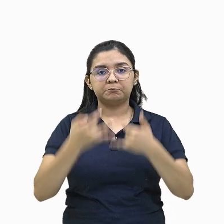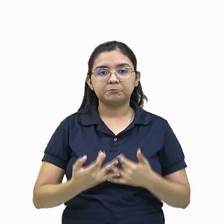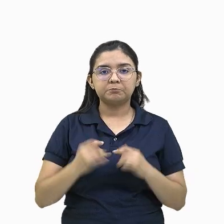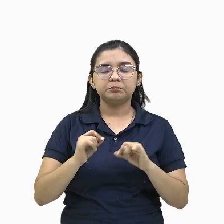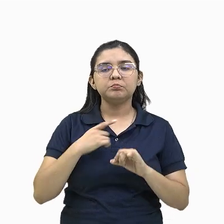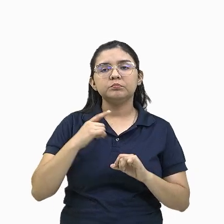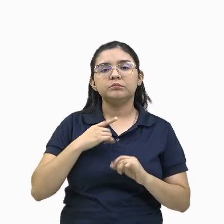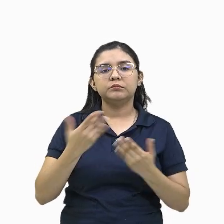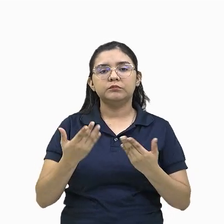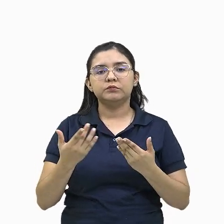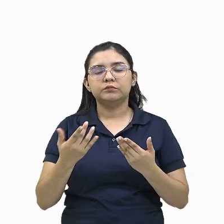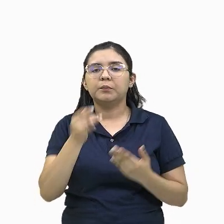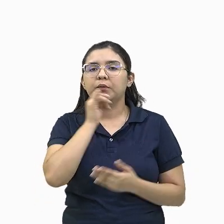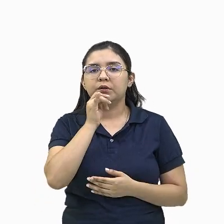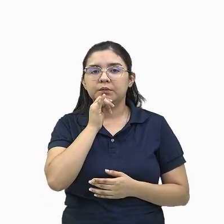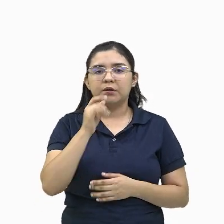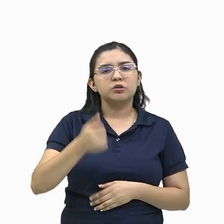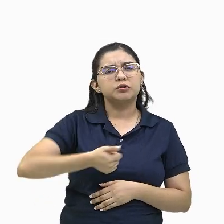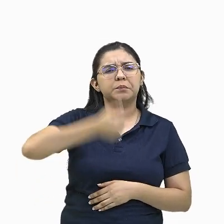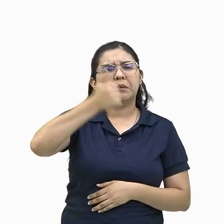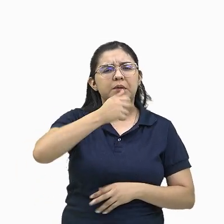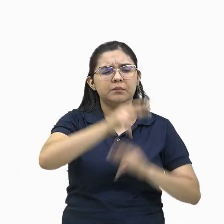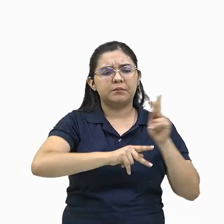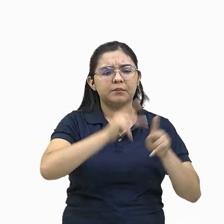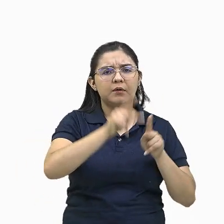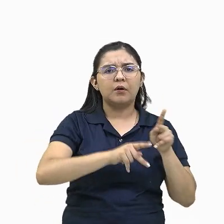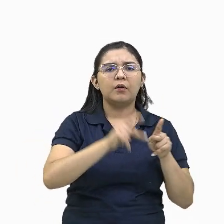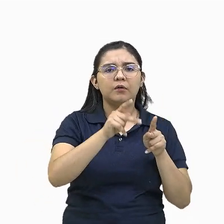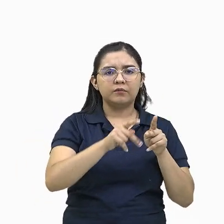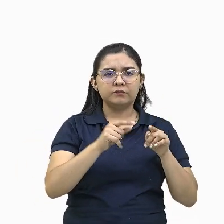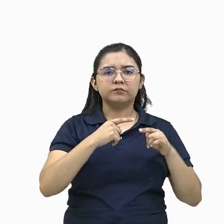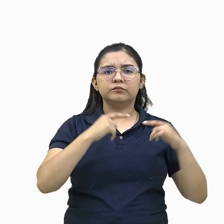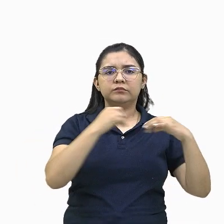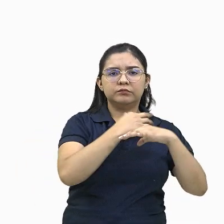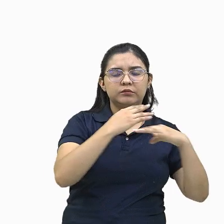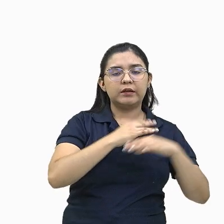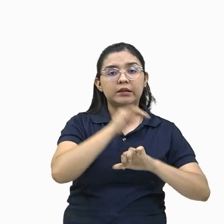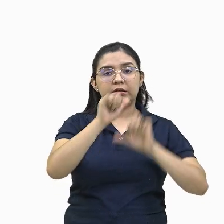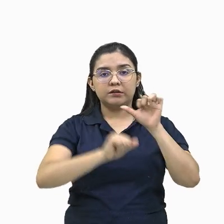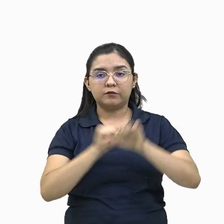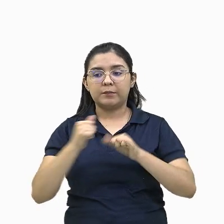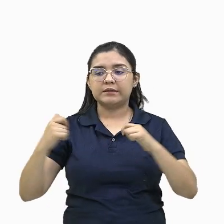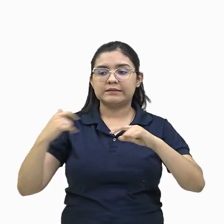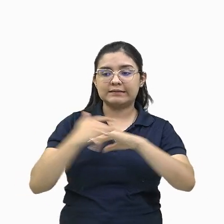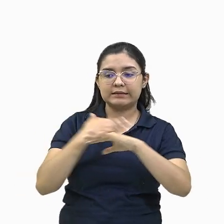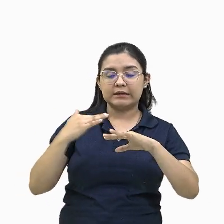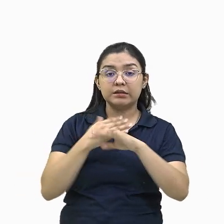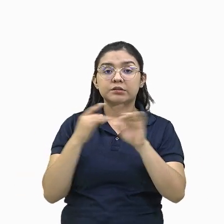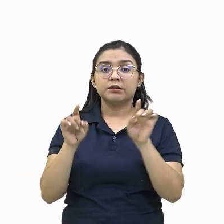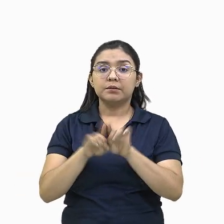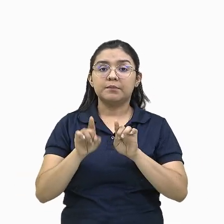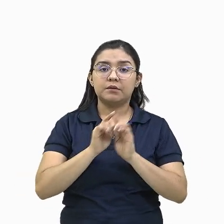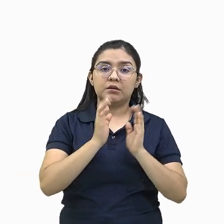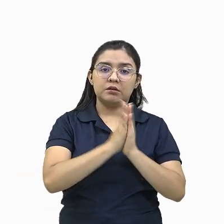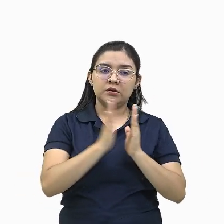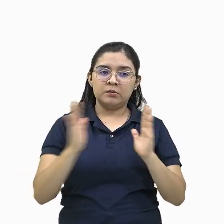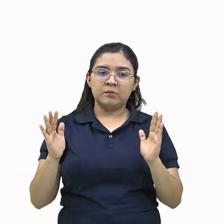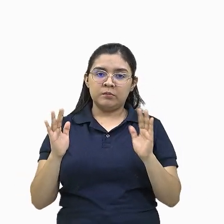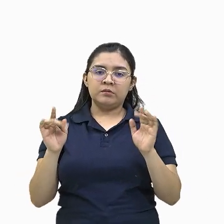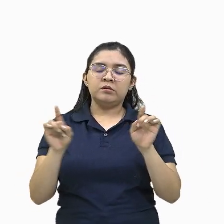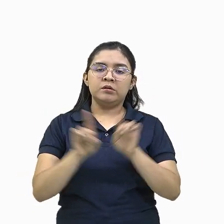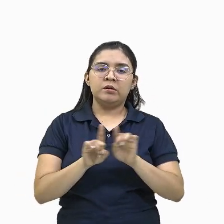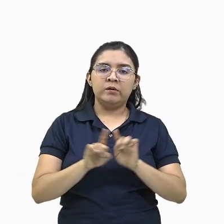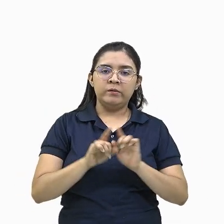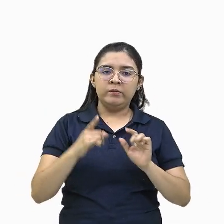tanto no micro, no sentido dos primeiros povoados, aldeamentos, até virar vilas e cidades, como também no processo mais macro.